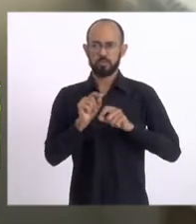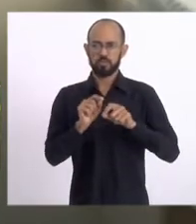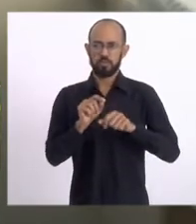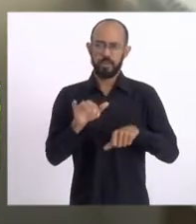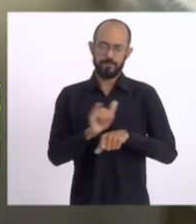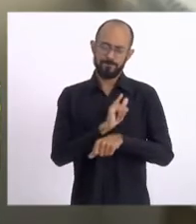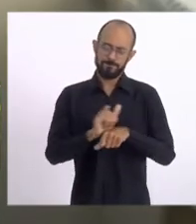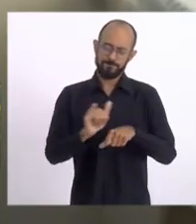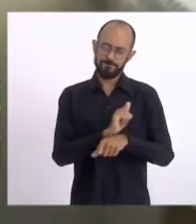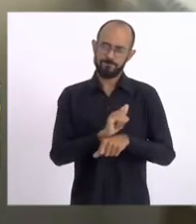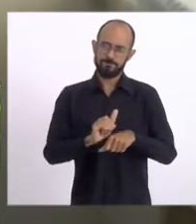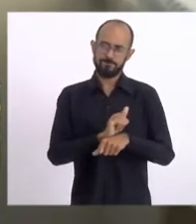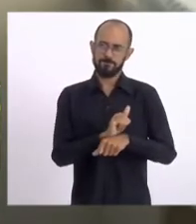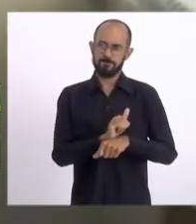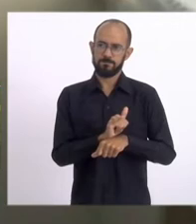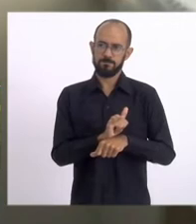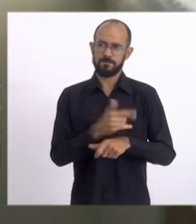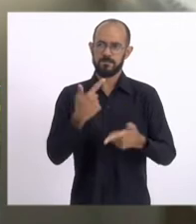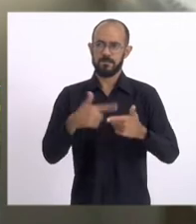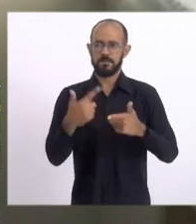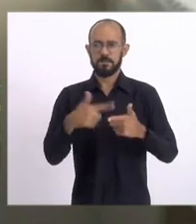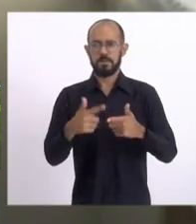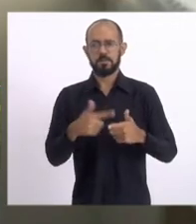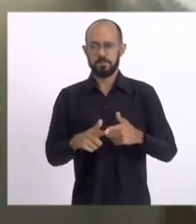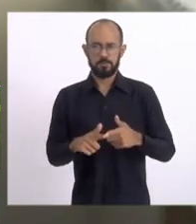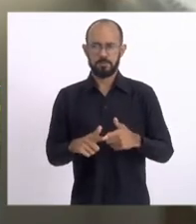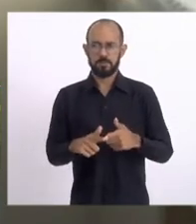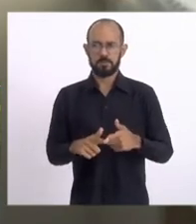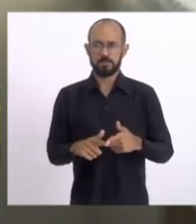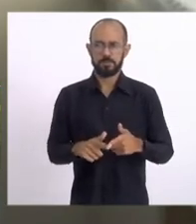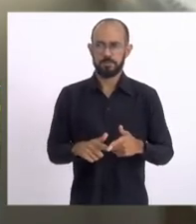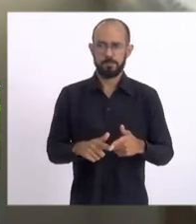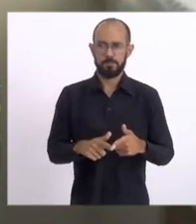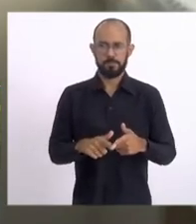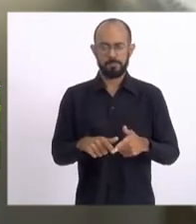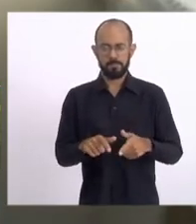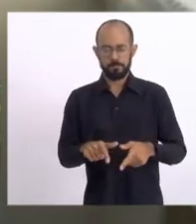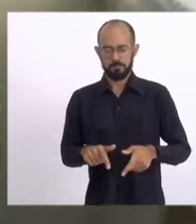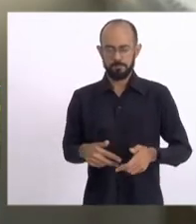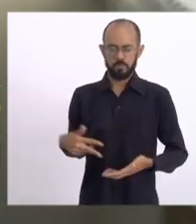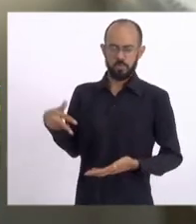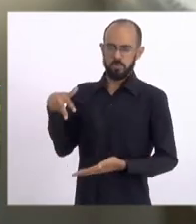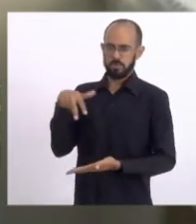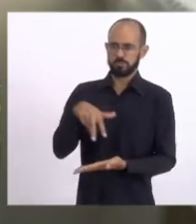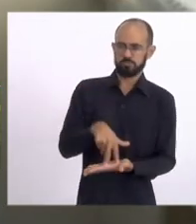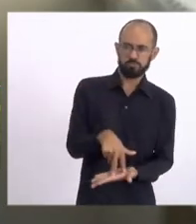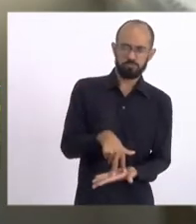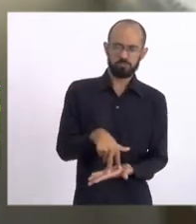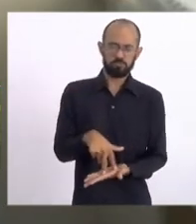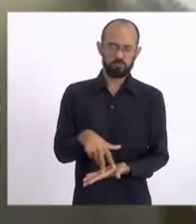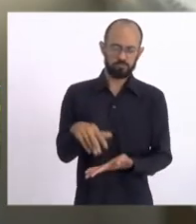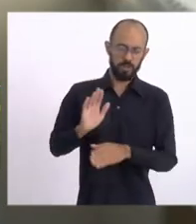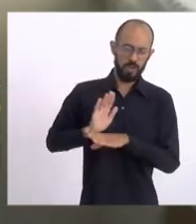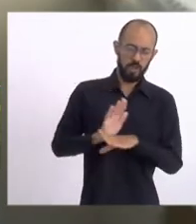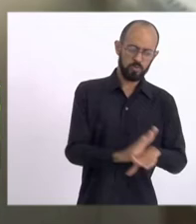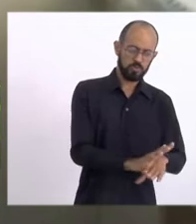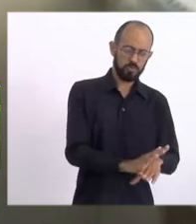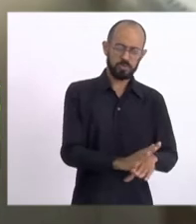driblar essa questão se posicionando com o Código de Defesa do Consumidor.